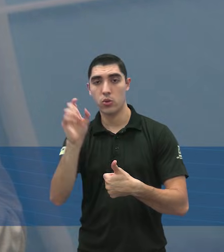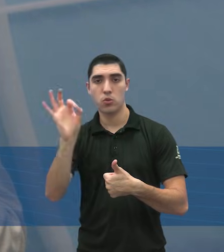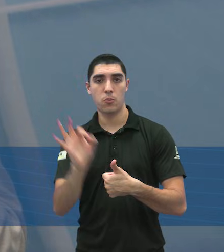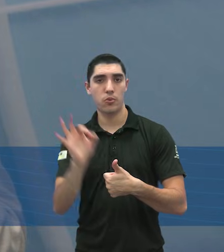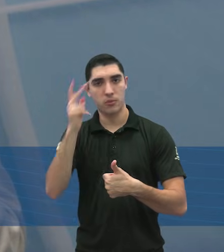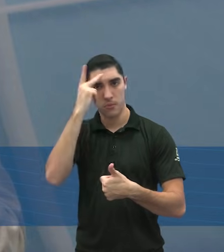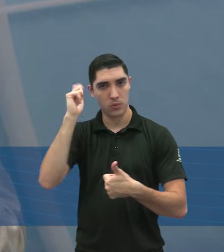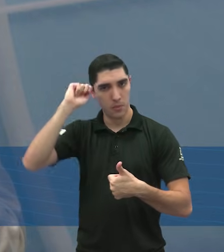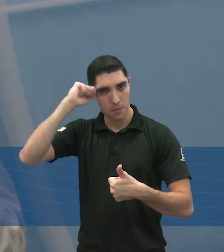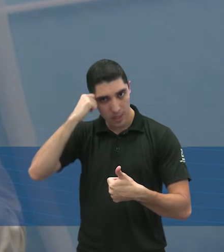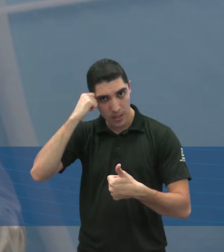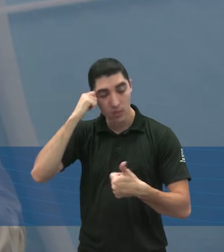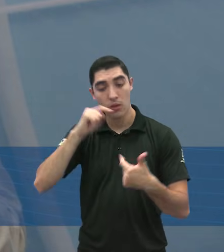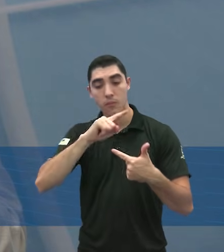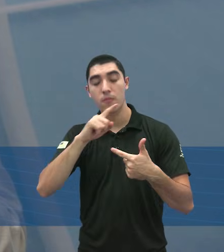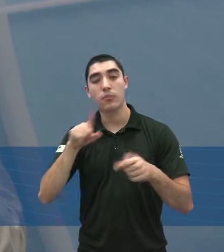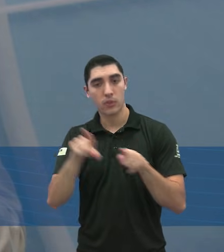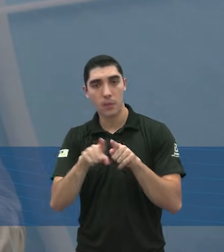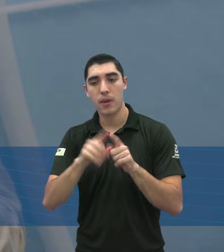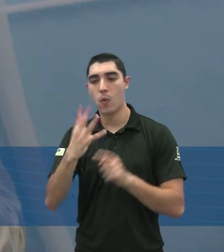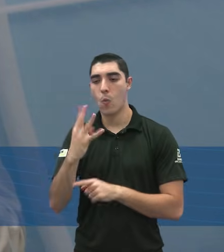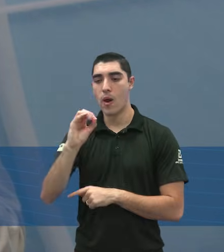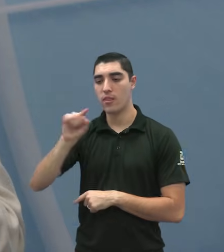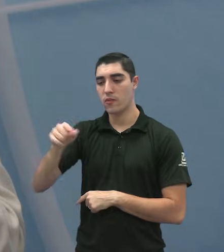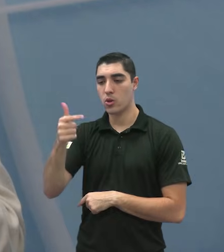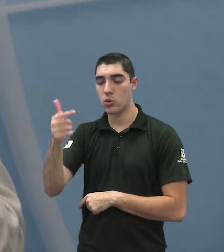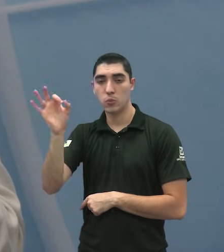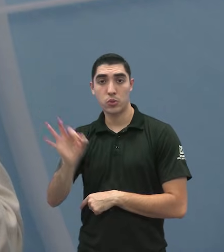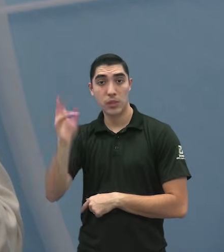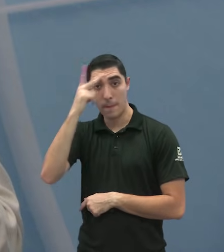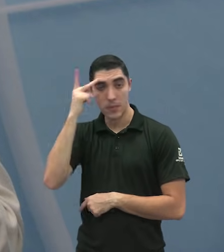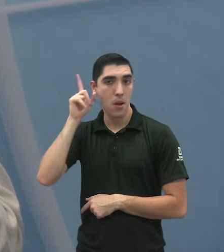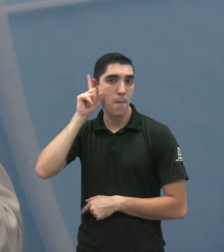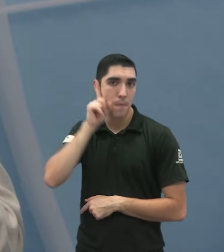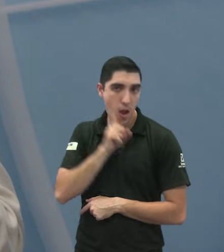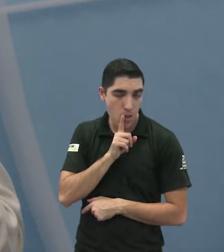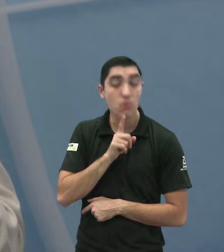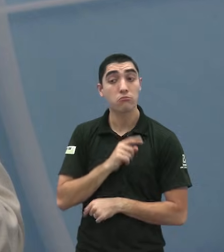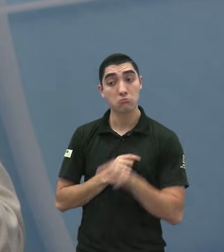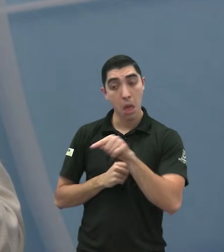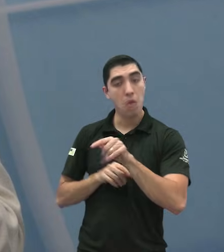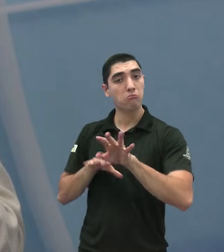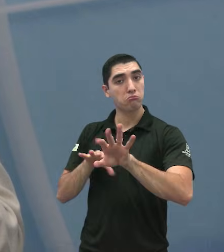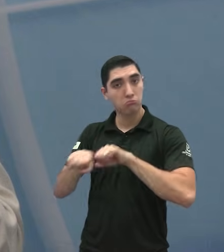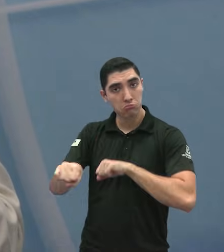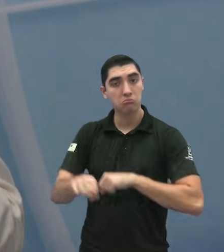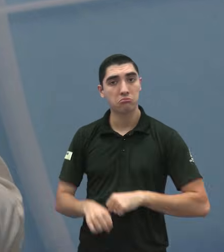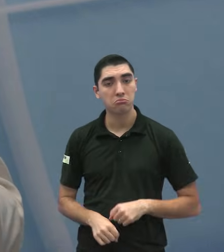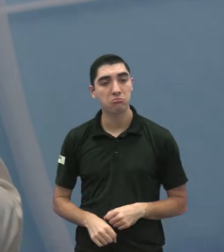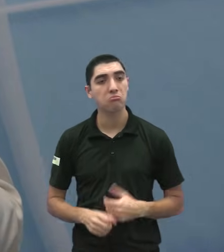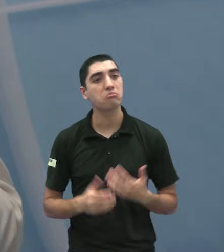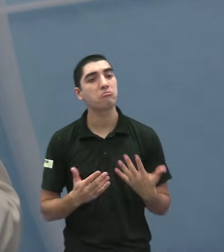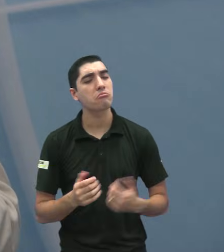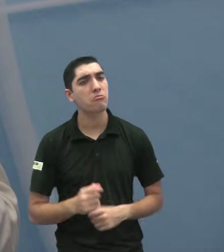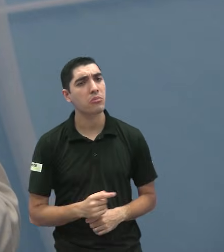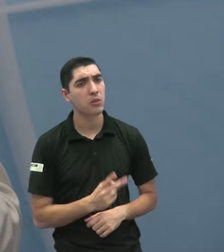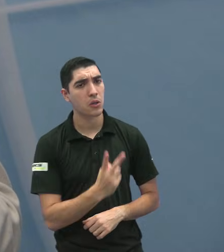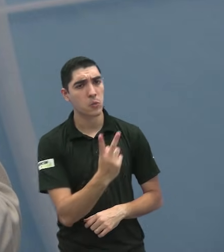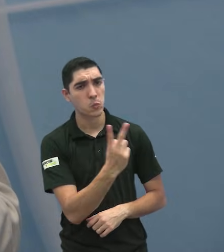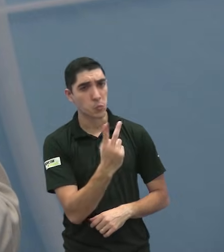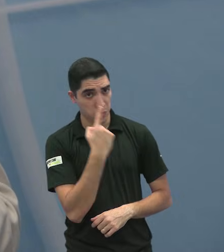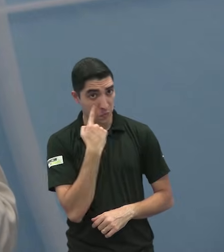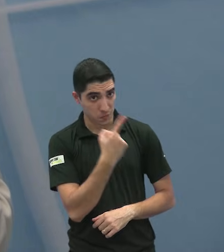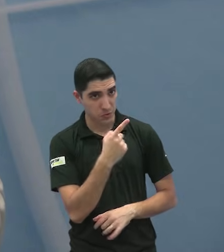11,8% de pretos e 40,2% de pardos, que se formaram nessa área. E aí, vocês viram esse